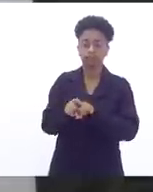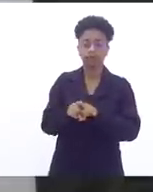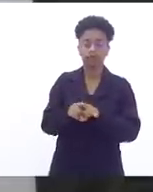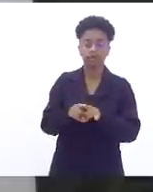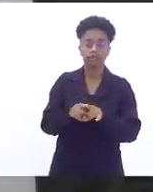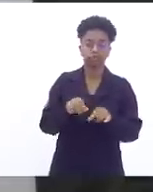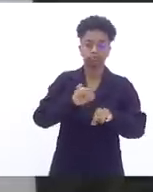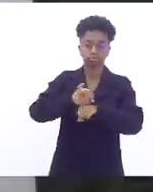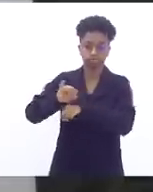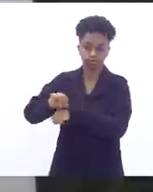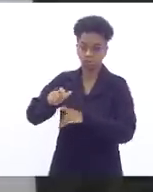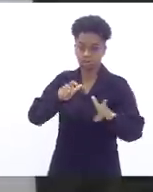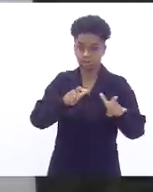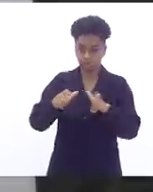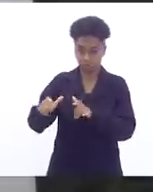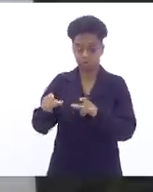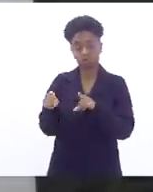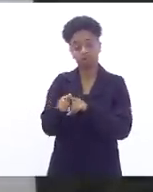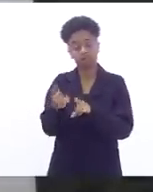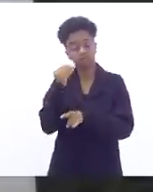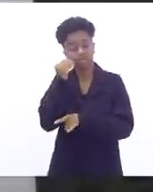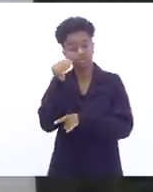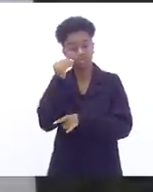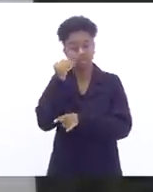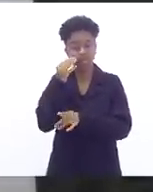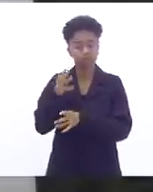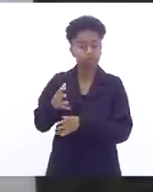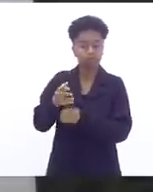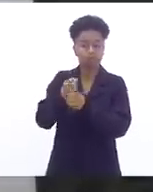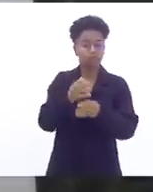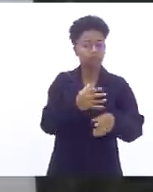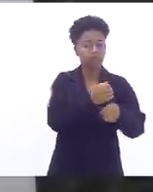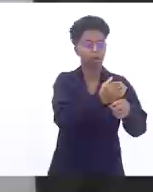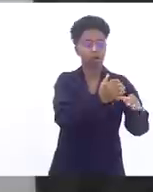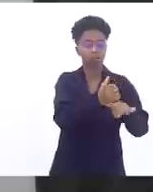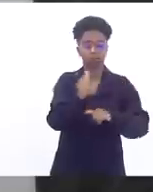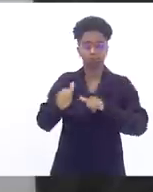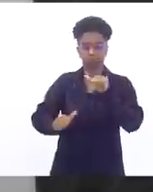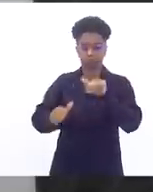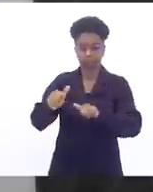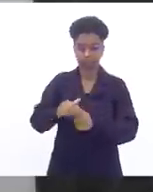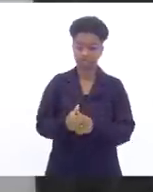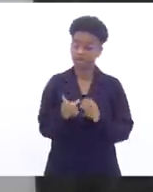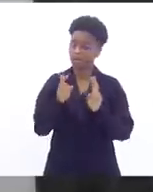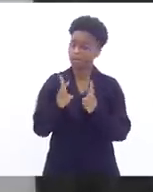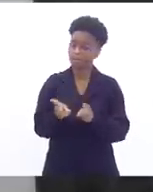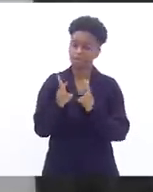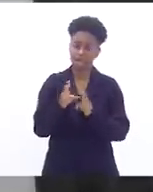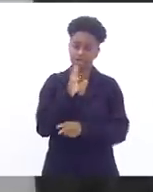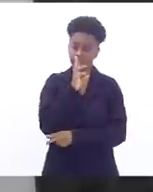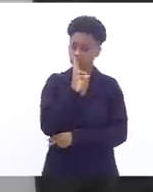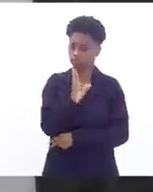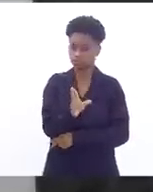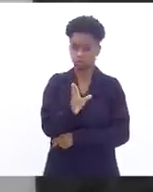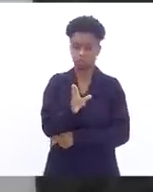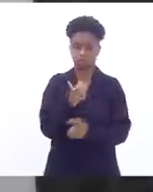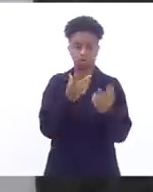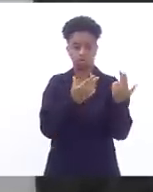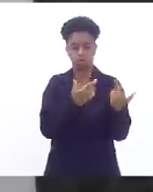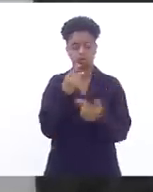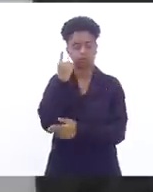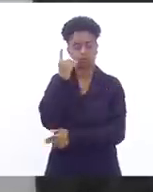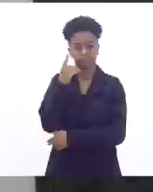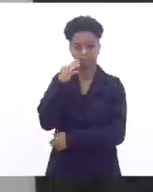escala para que seja possível tratar o maior número de revisões a mesma resposta que a deputada Marta